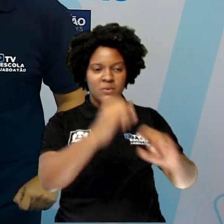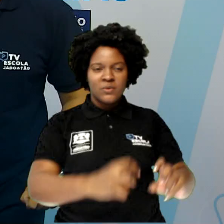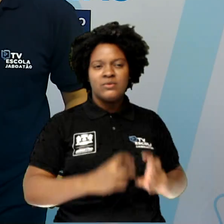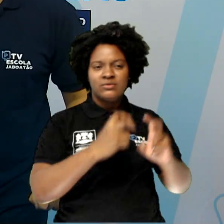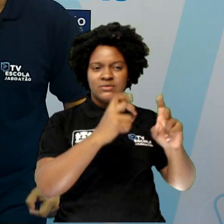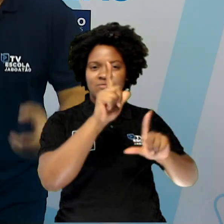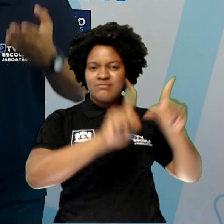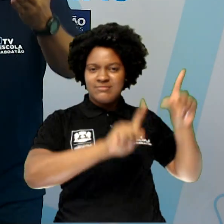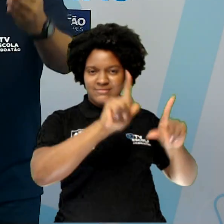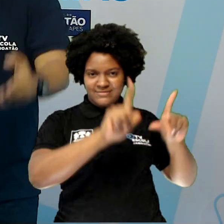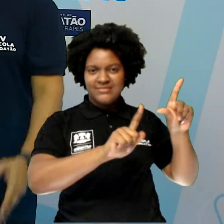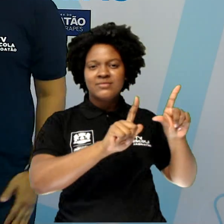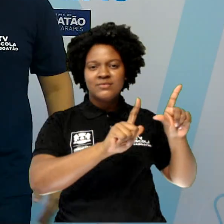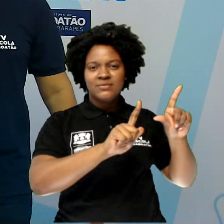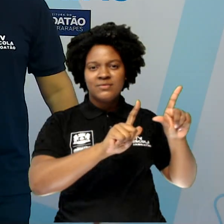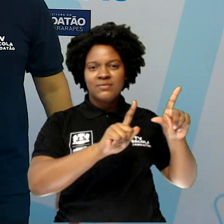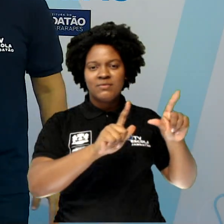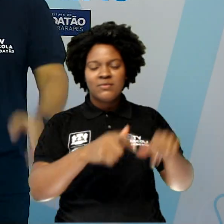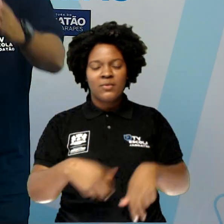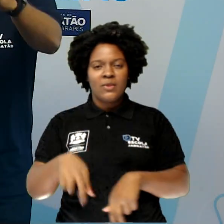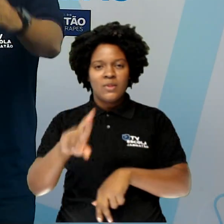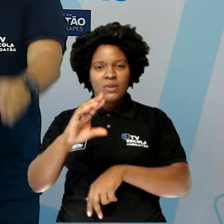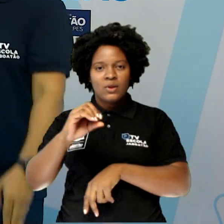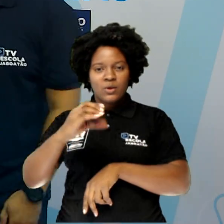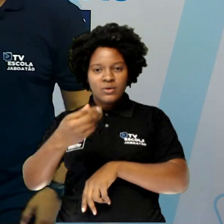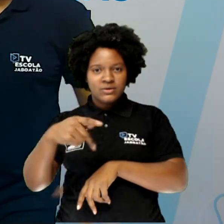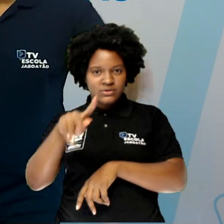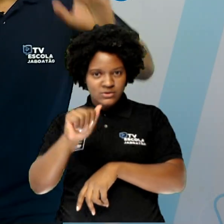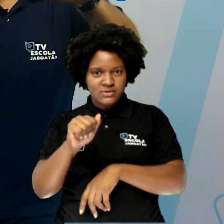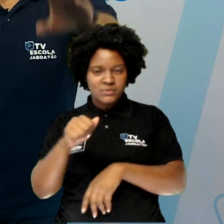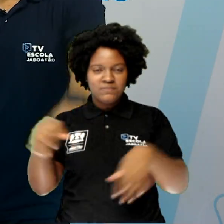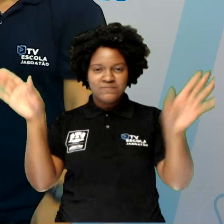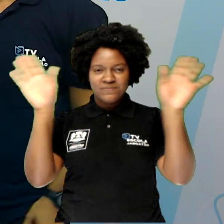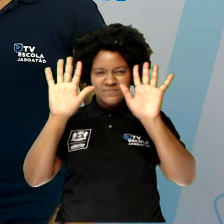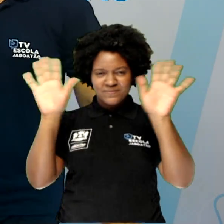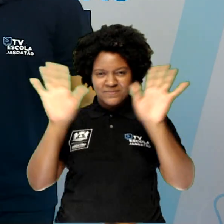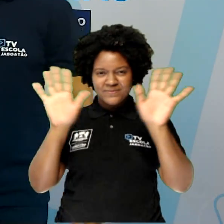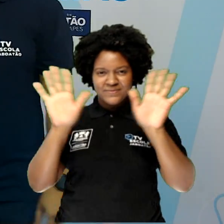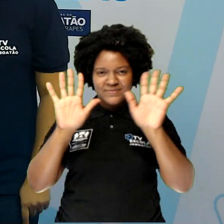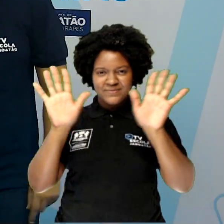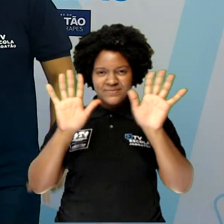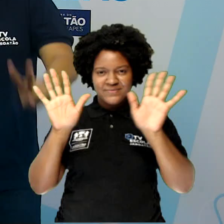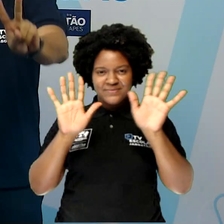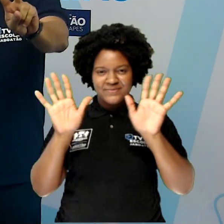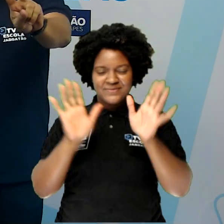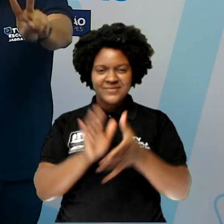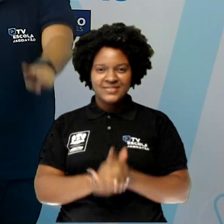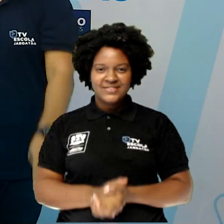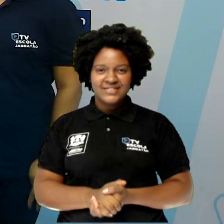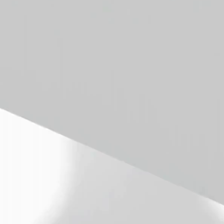Escola Jaboatão. Eu sou o professor Rocha. Fiquem com Deus, até a próxima. Valeu!